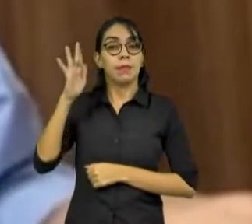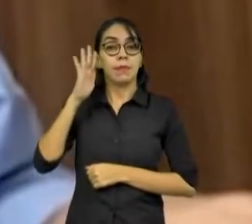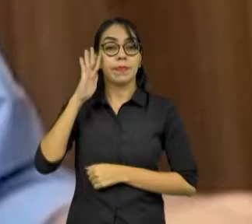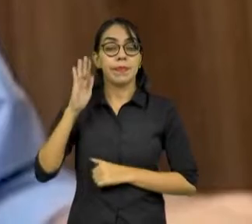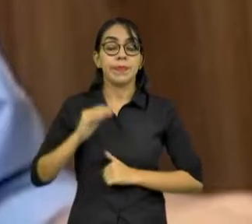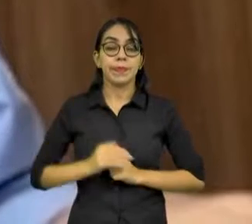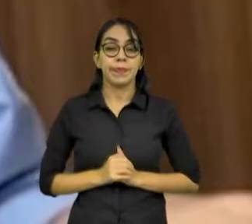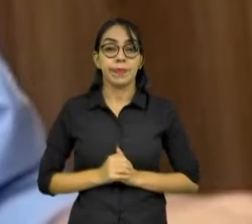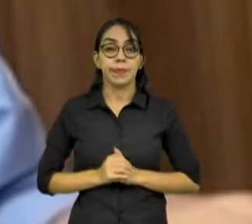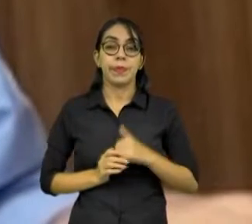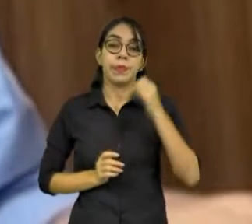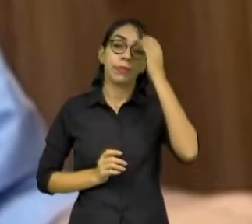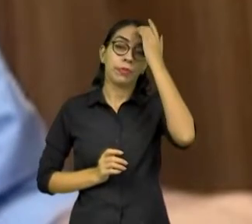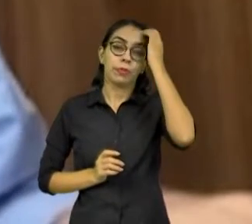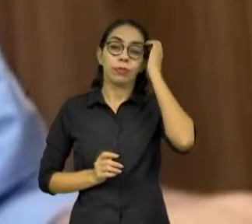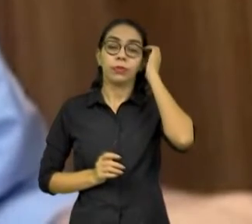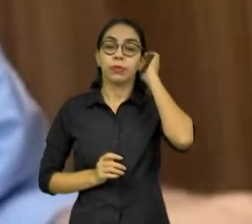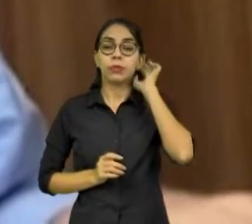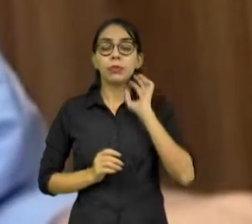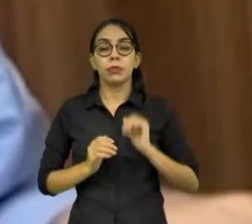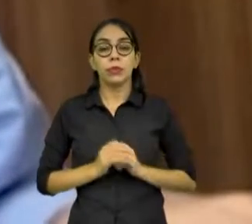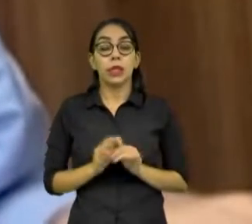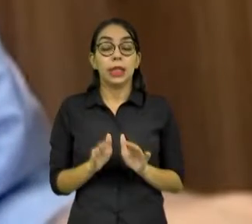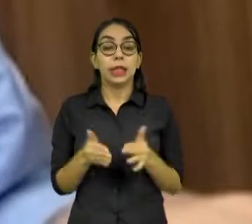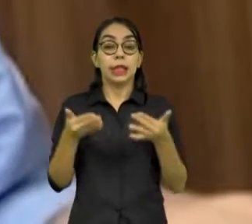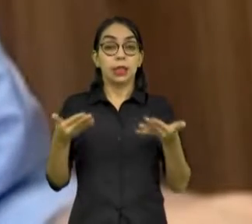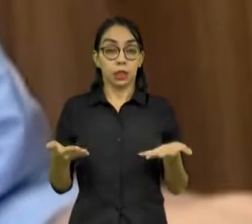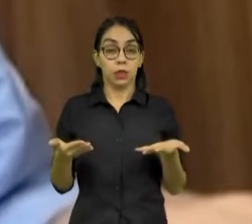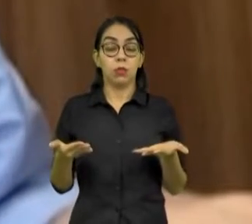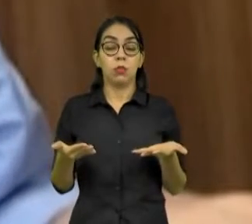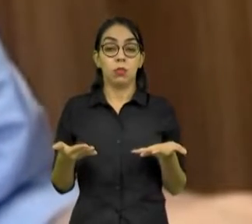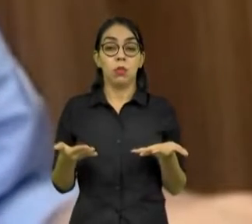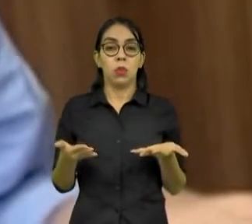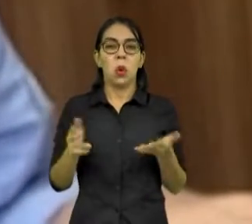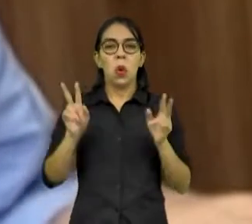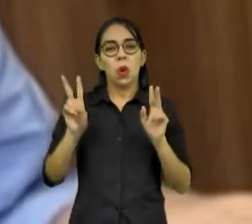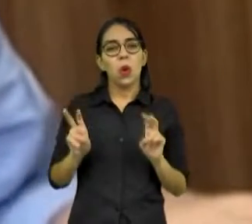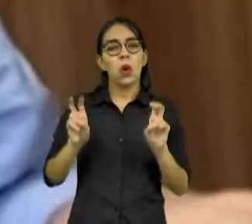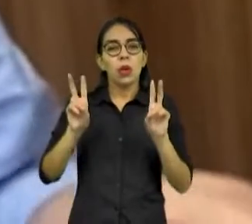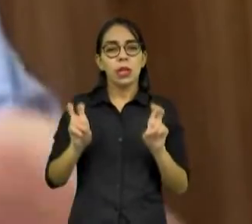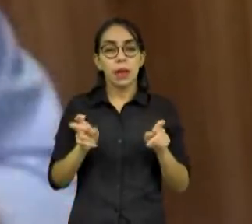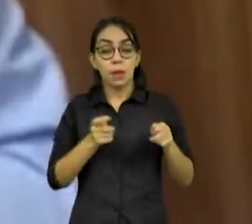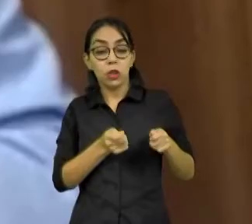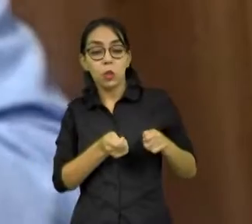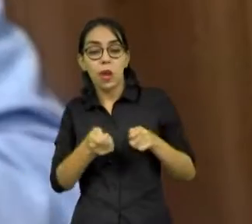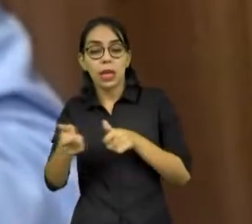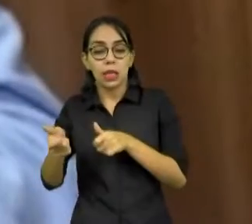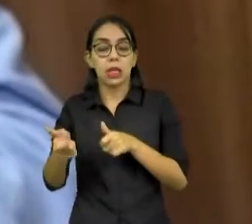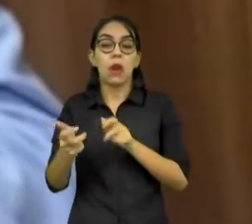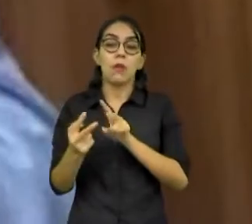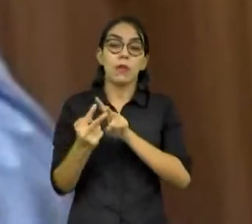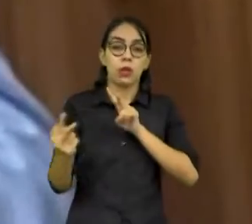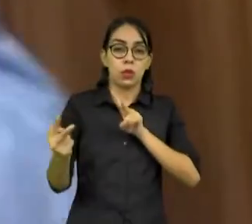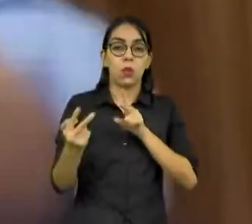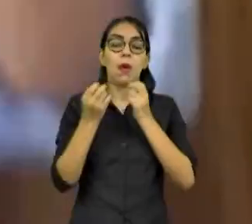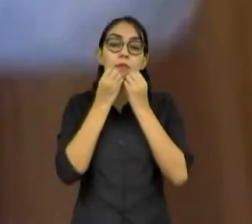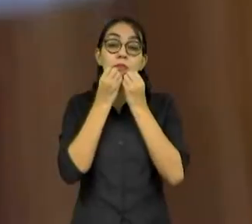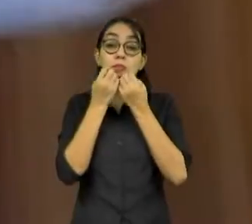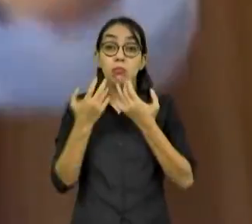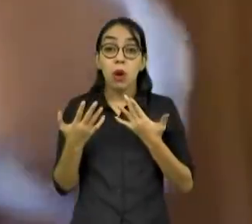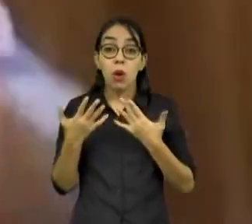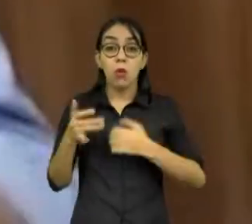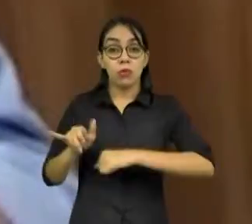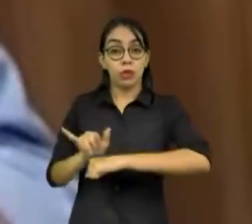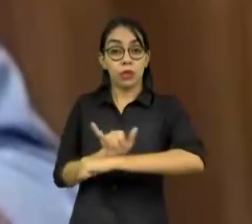eu acho que a vaquinha virtual é um instrumento bom, desde que siga a lei